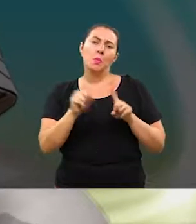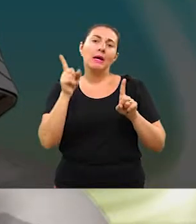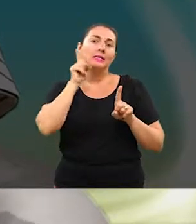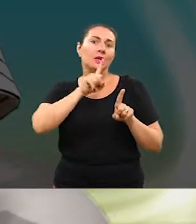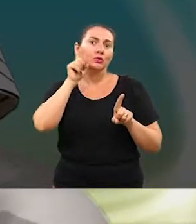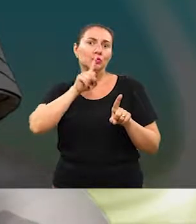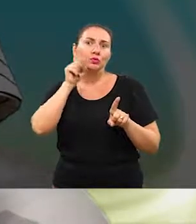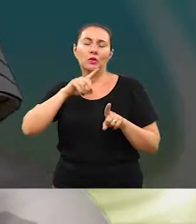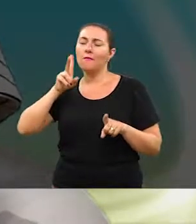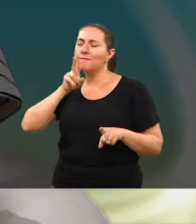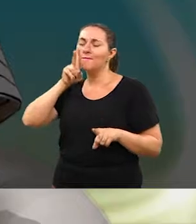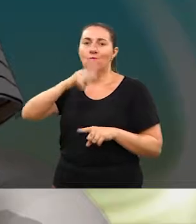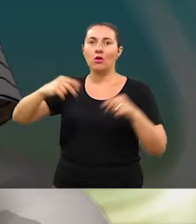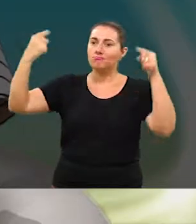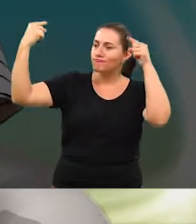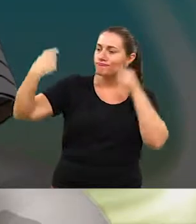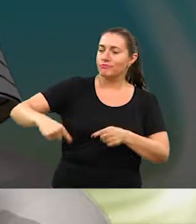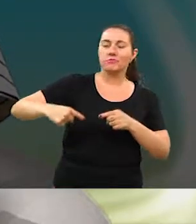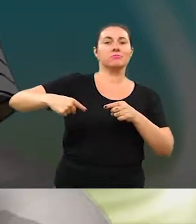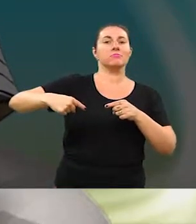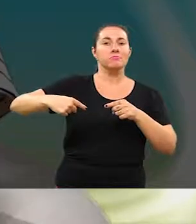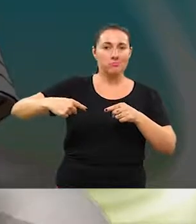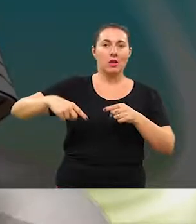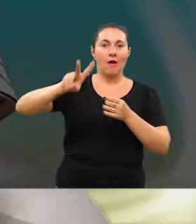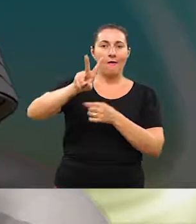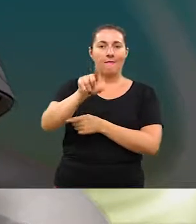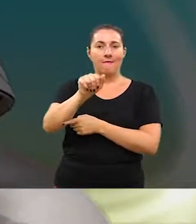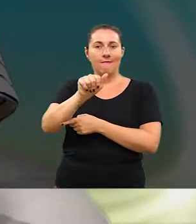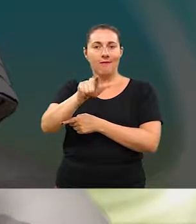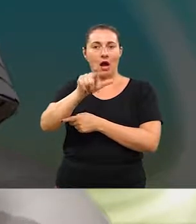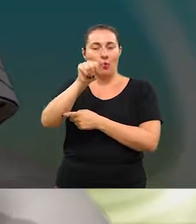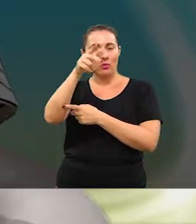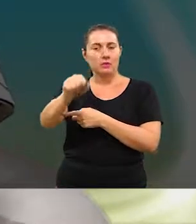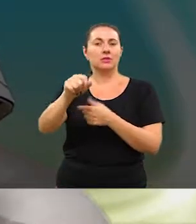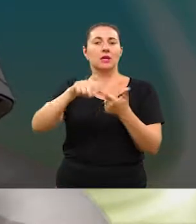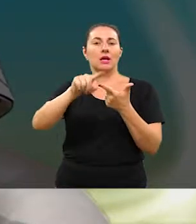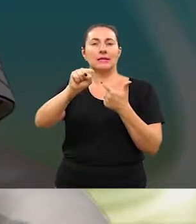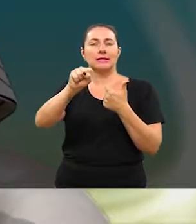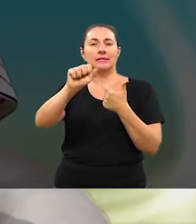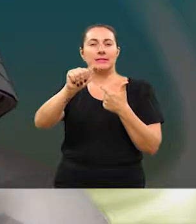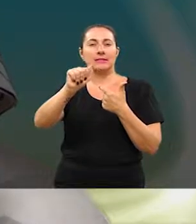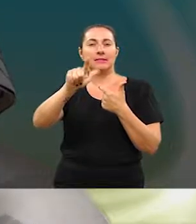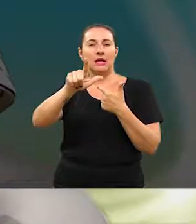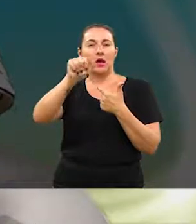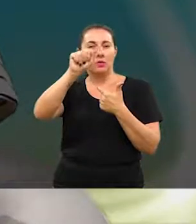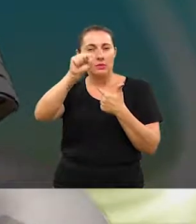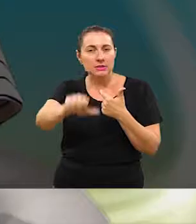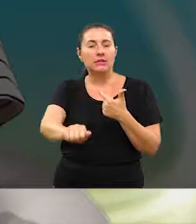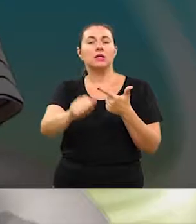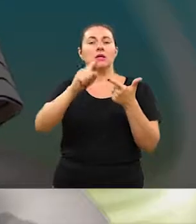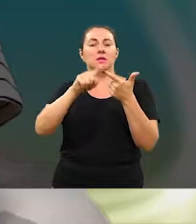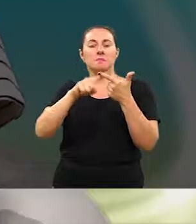tanto, é mais... Nos Estados Unidos eles têm muito essa coisa da valsa, né? Das competições de valsa, de salsa. É verdade. Aqui no Brasil não é tanto,